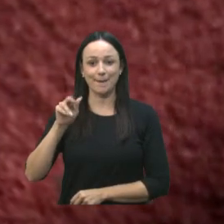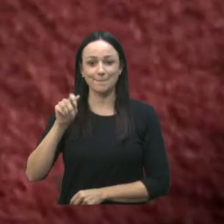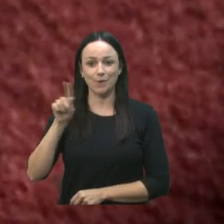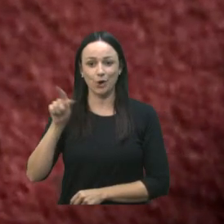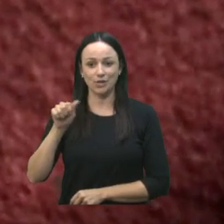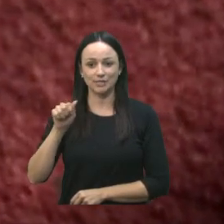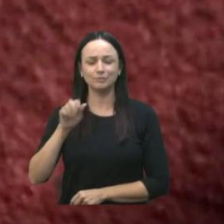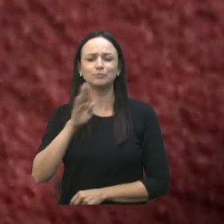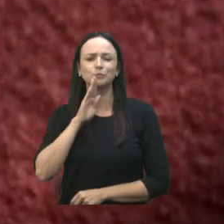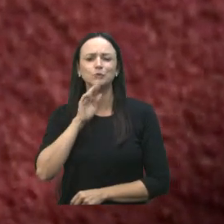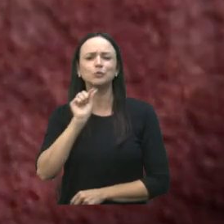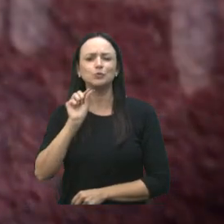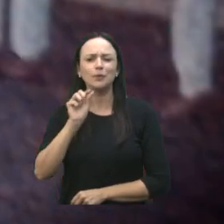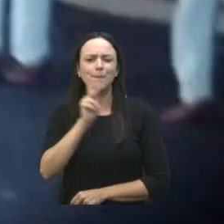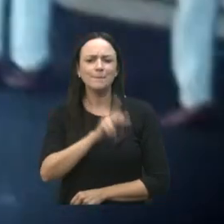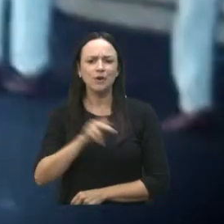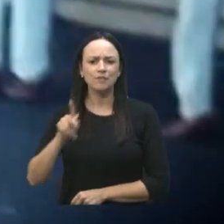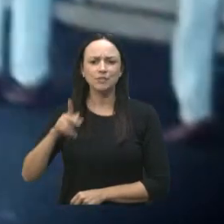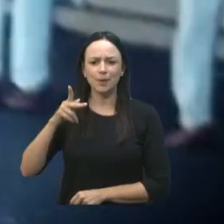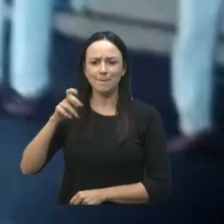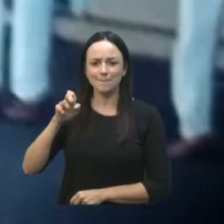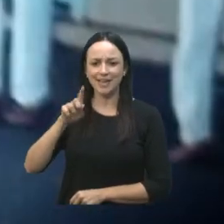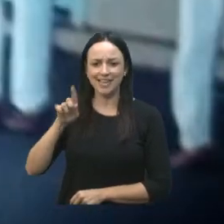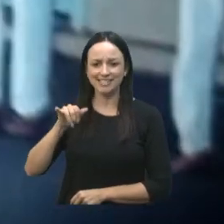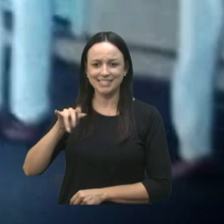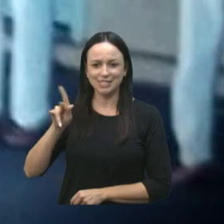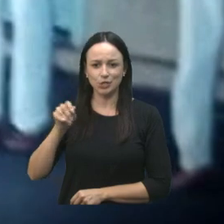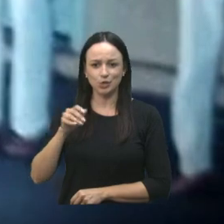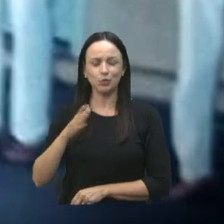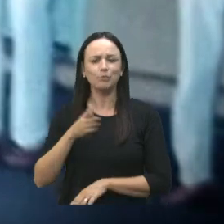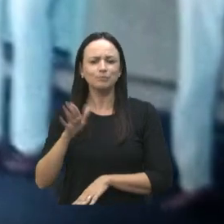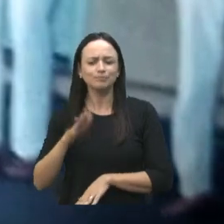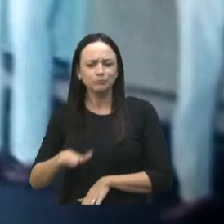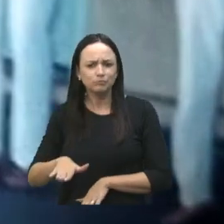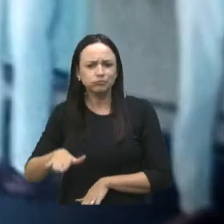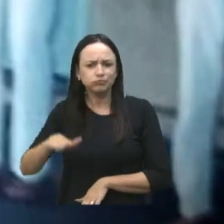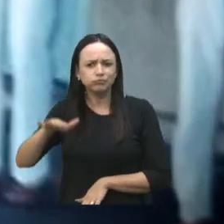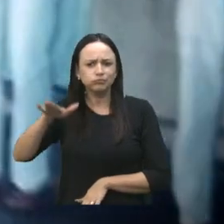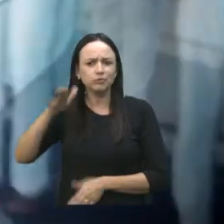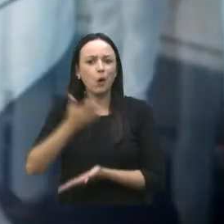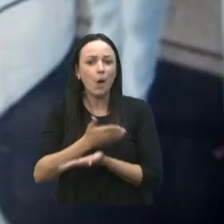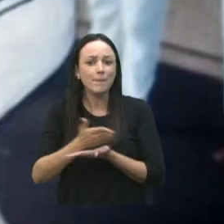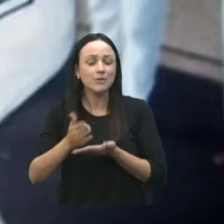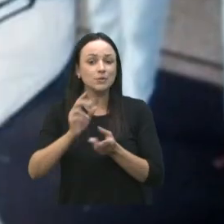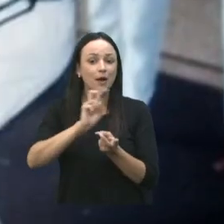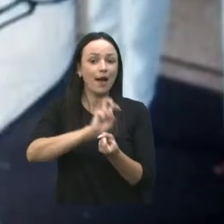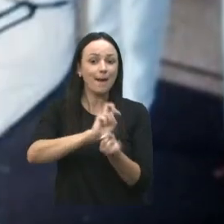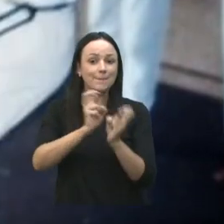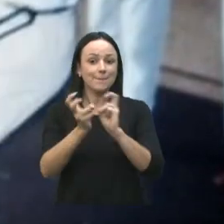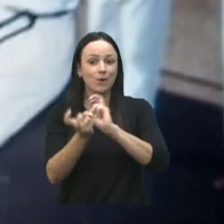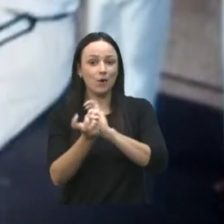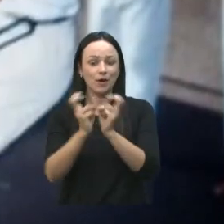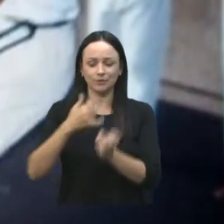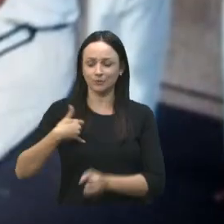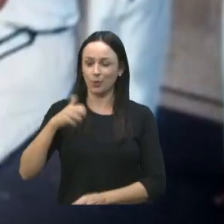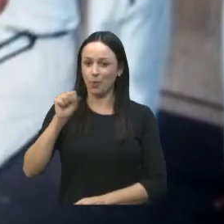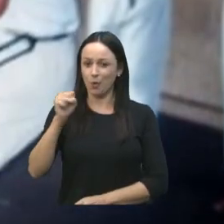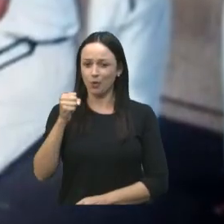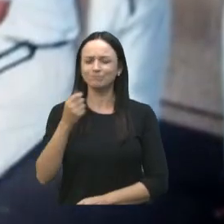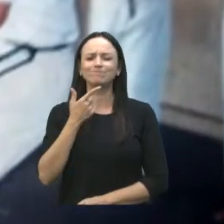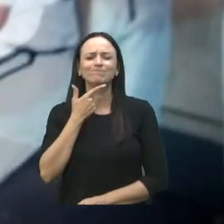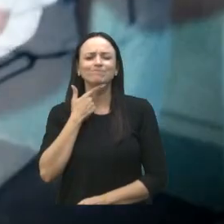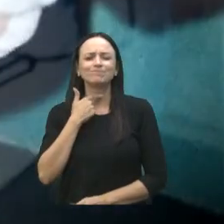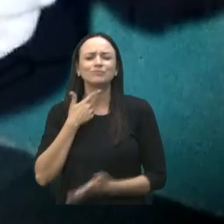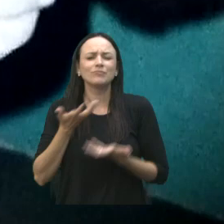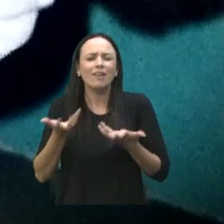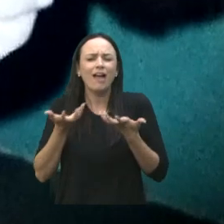Mestre Pezinho, começou a praticar capoeira muito cedo. E desde os 8 anos de idade, sempre desejou ensinar